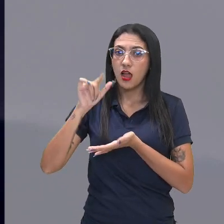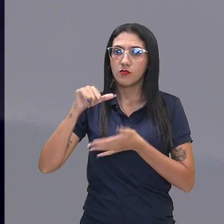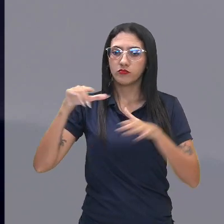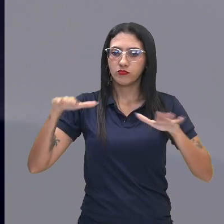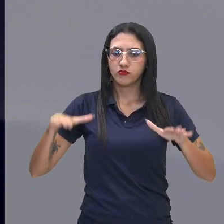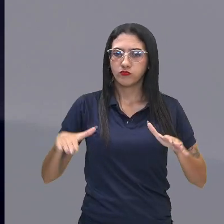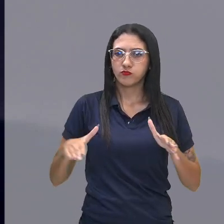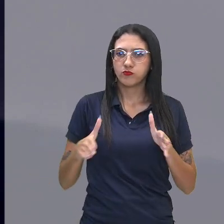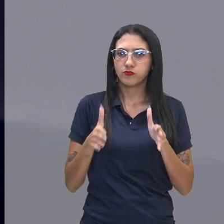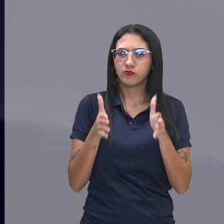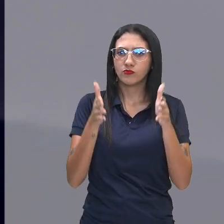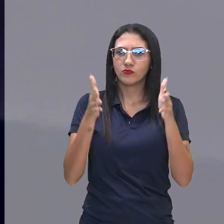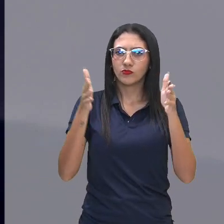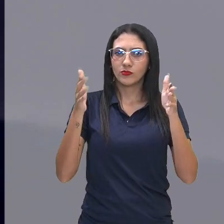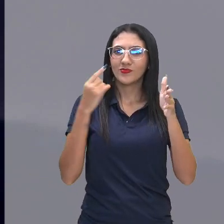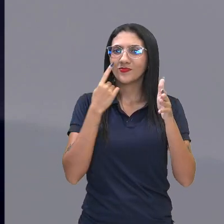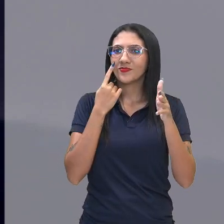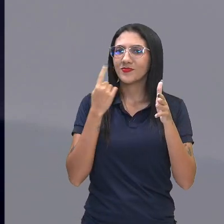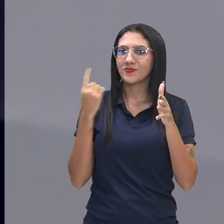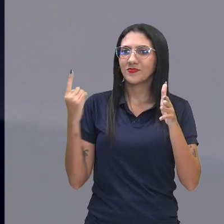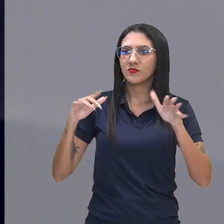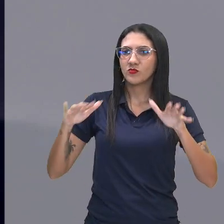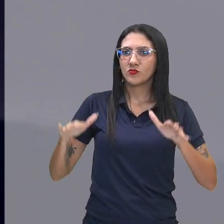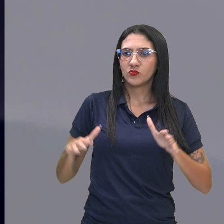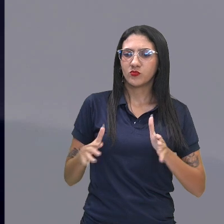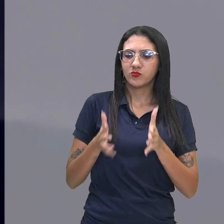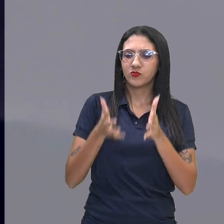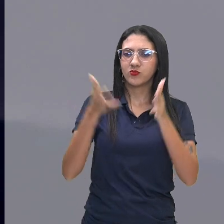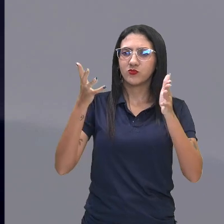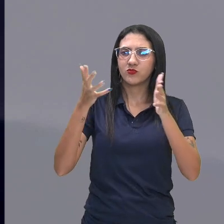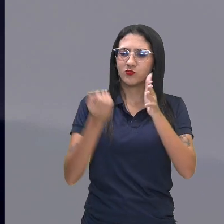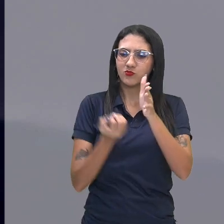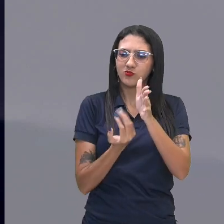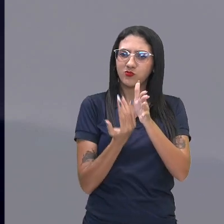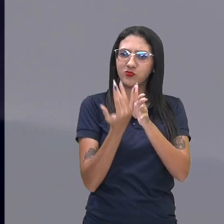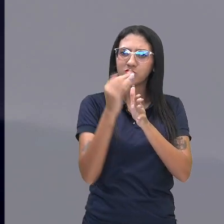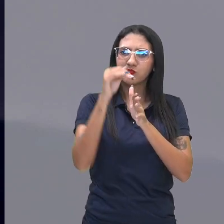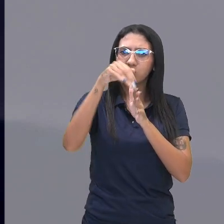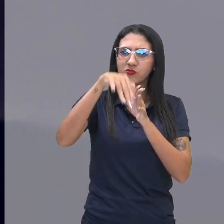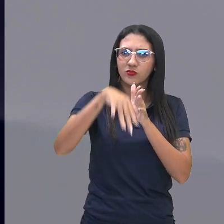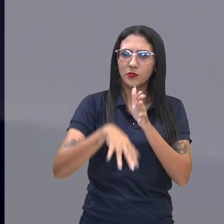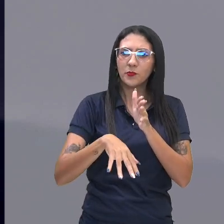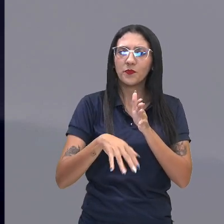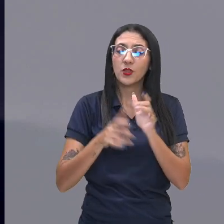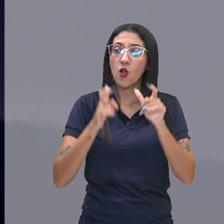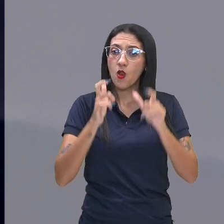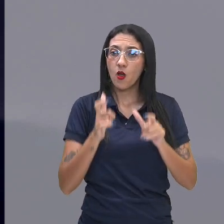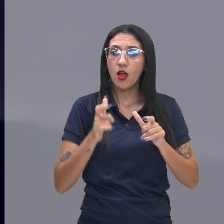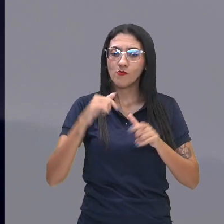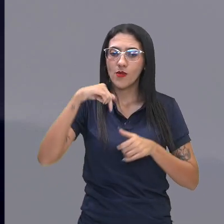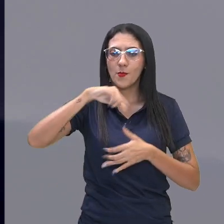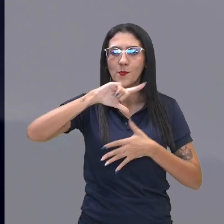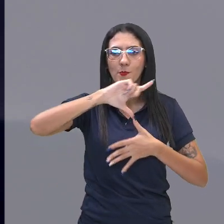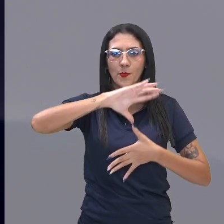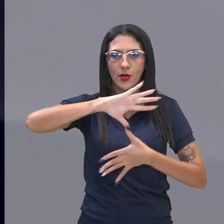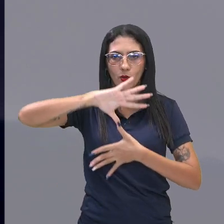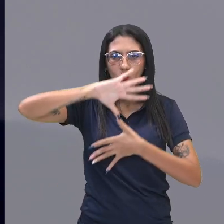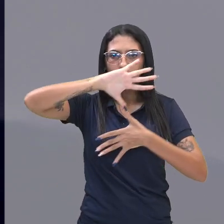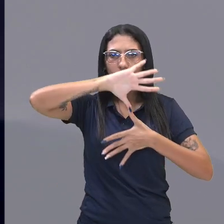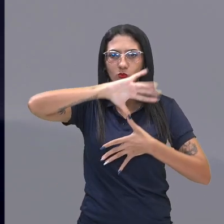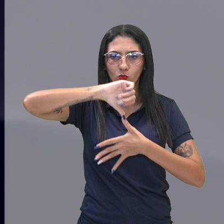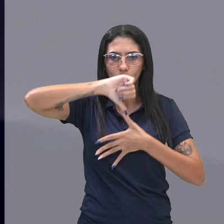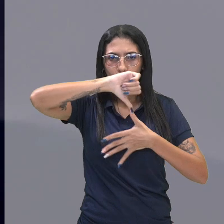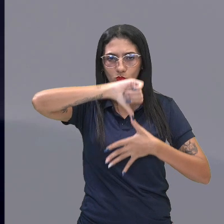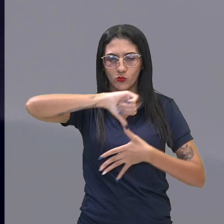nossa legenda, ó, erupção do vulcão Tungurahua, localizado aí, ó, na América do Sul, como a gente pode observar, em plena